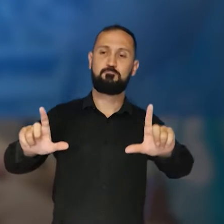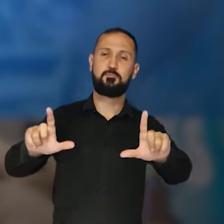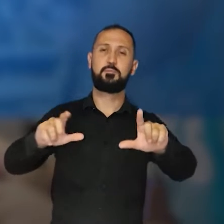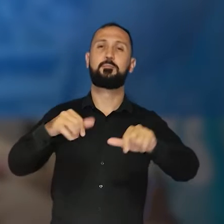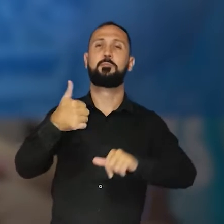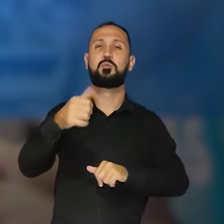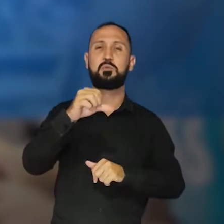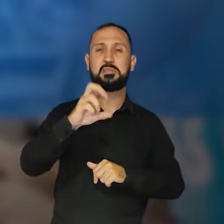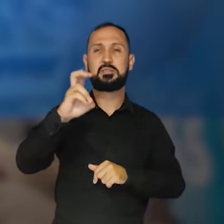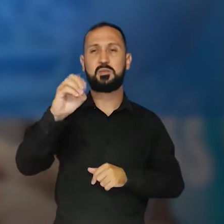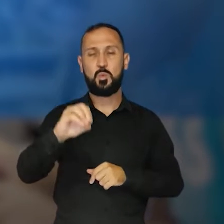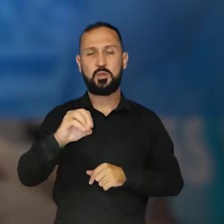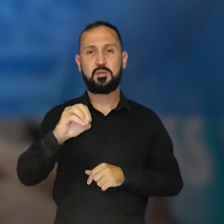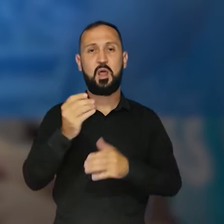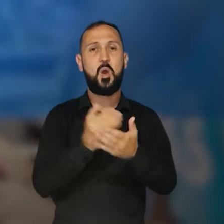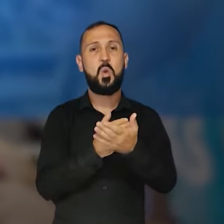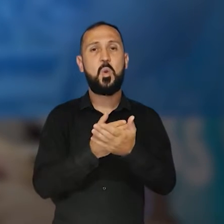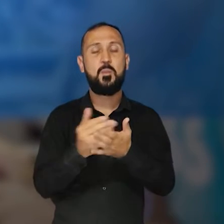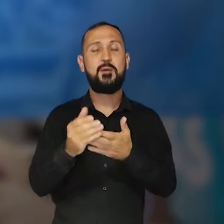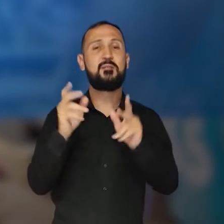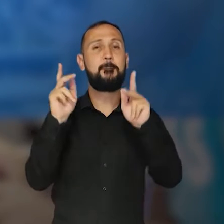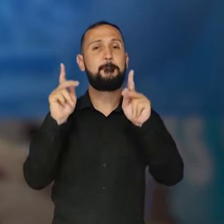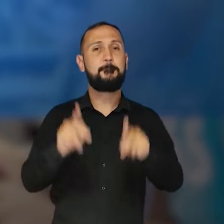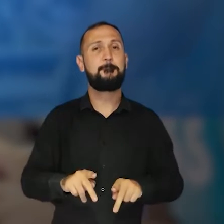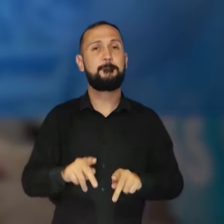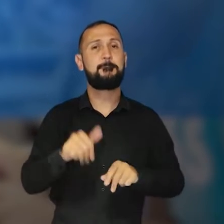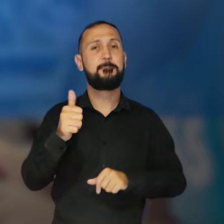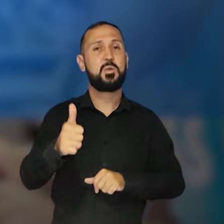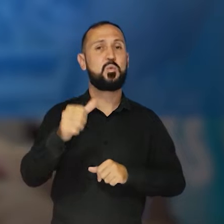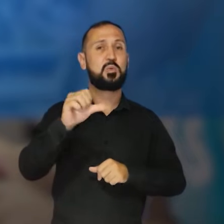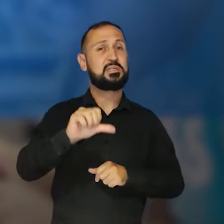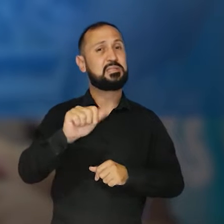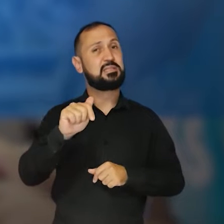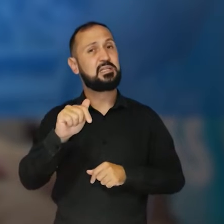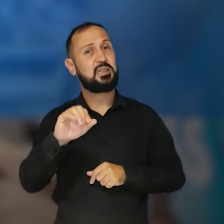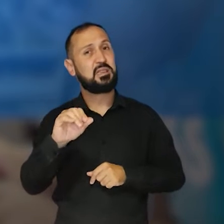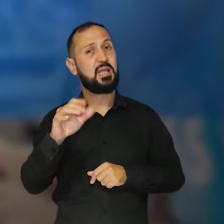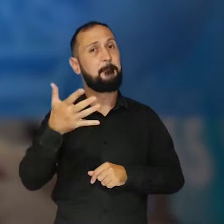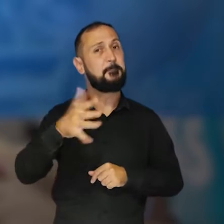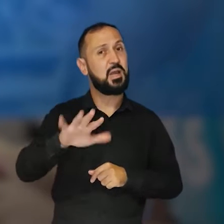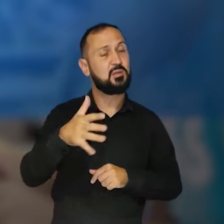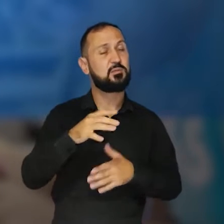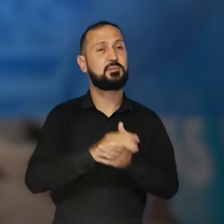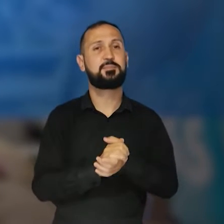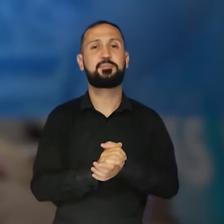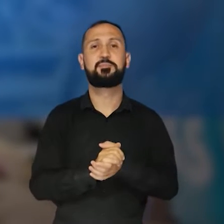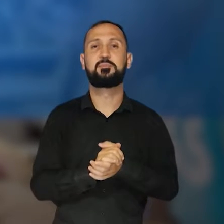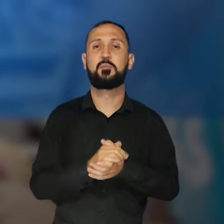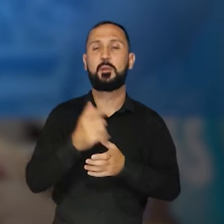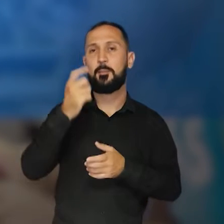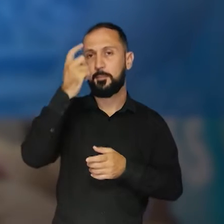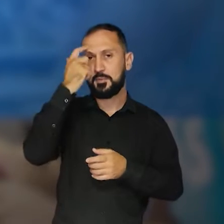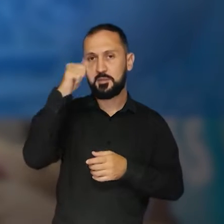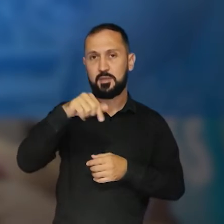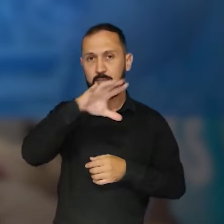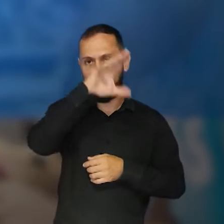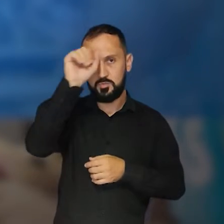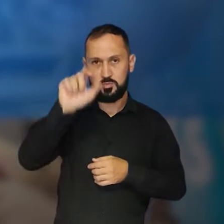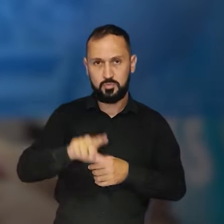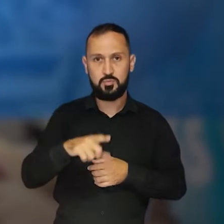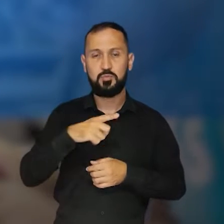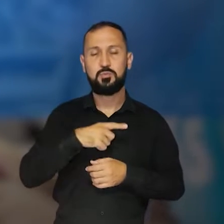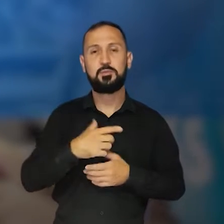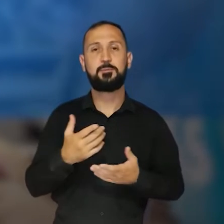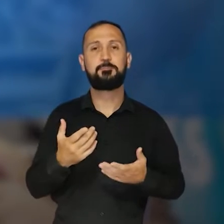televisão chega nos anos 50, ela começa a se popularizar nos anos 70. Então, a gente pode pensar que